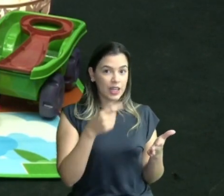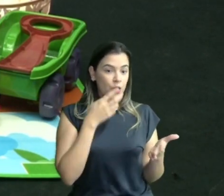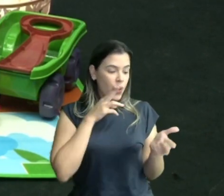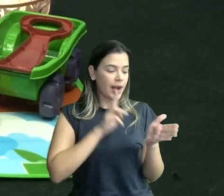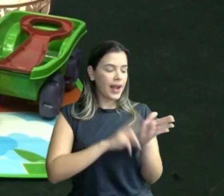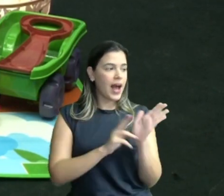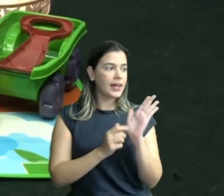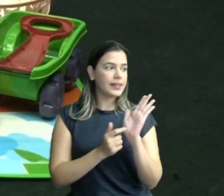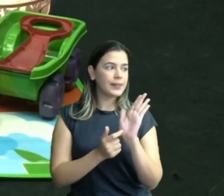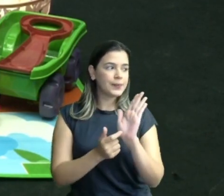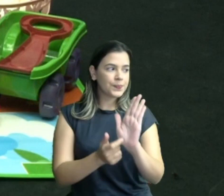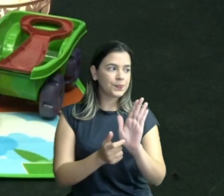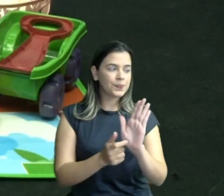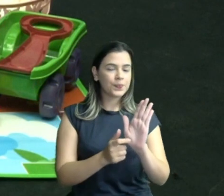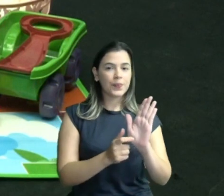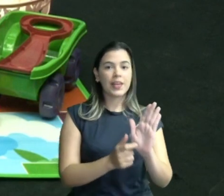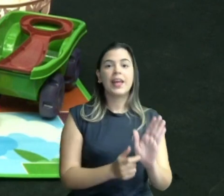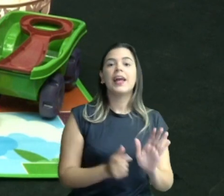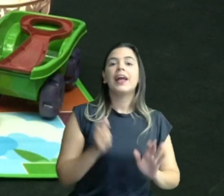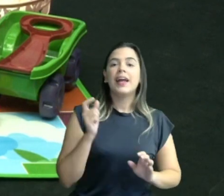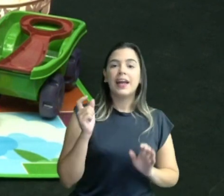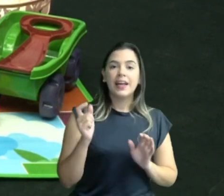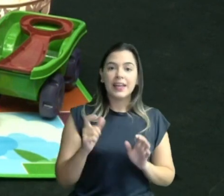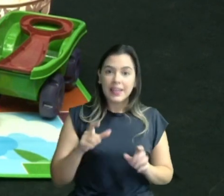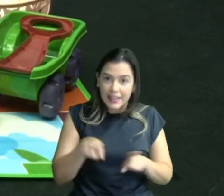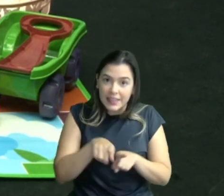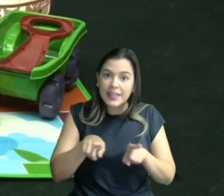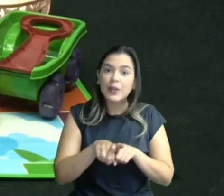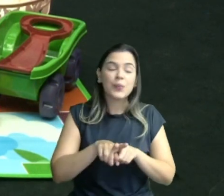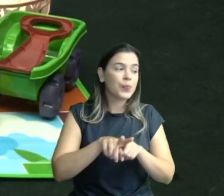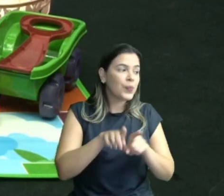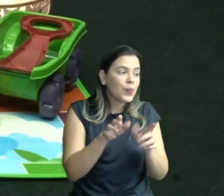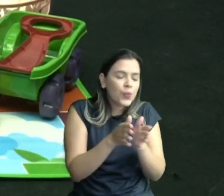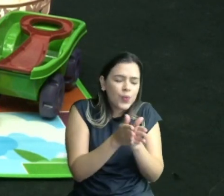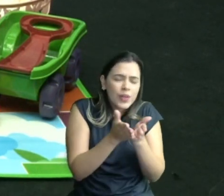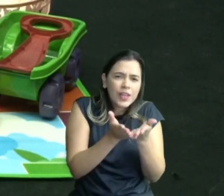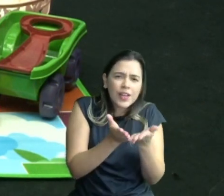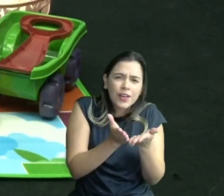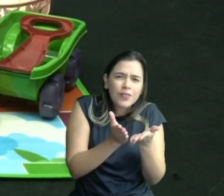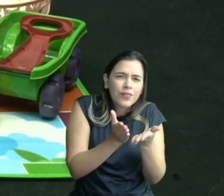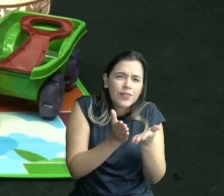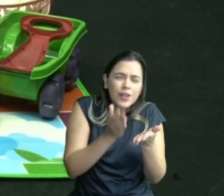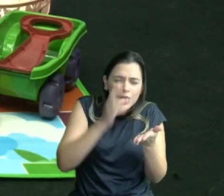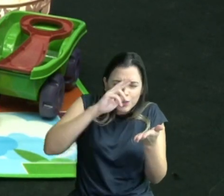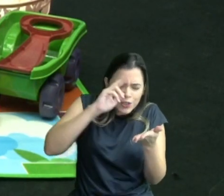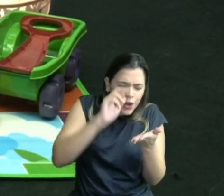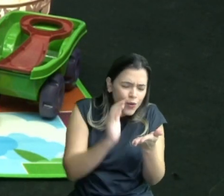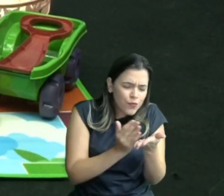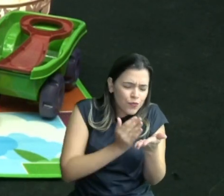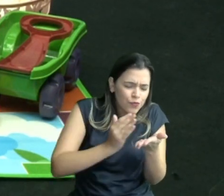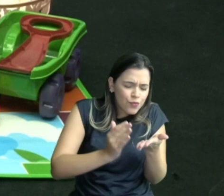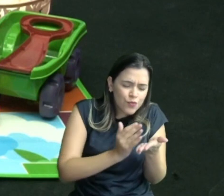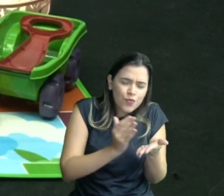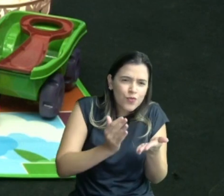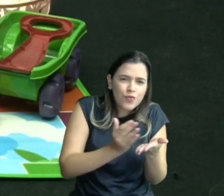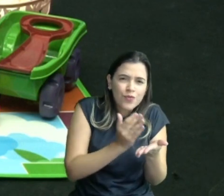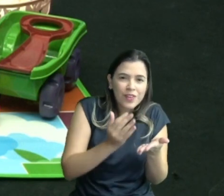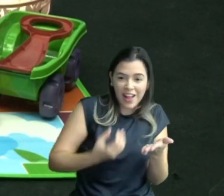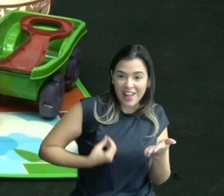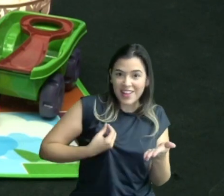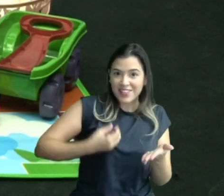carta e aqui ó um mini livrinho contando toda a história da